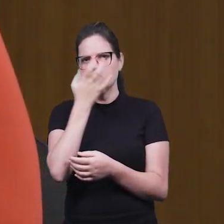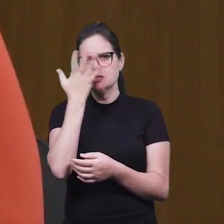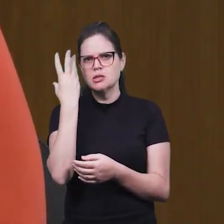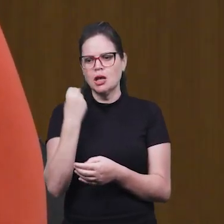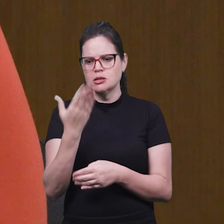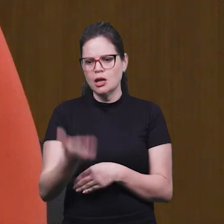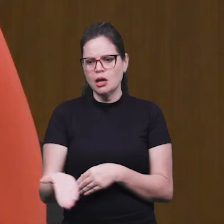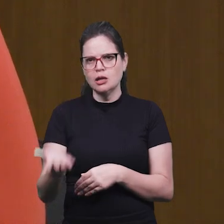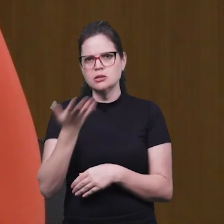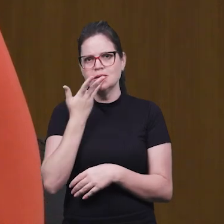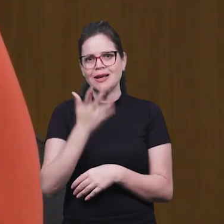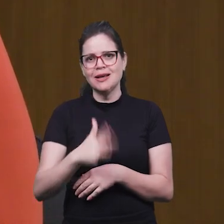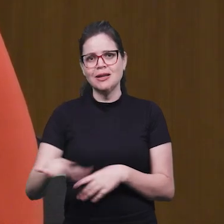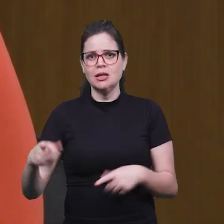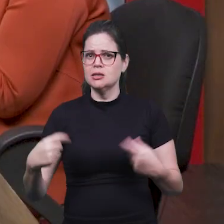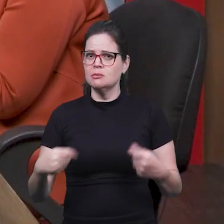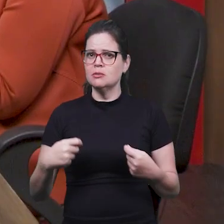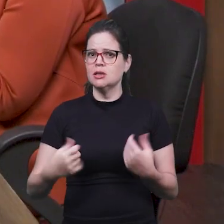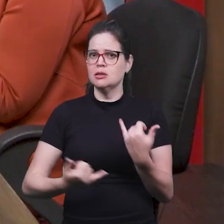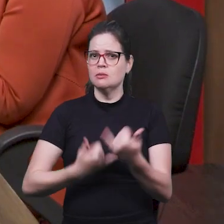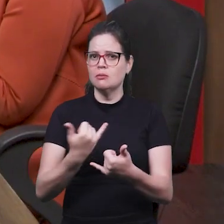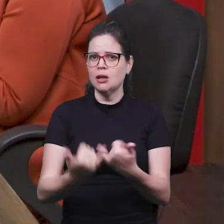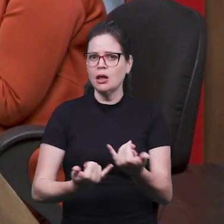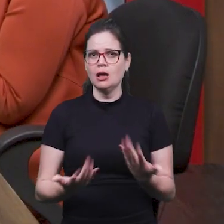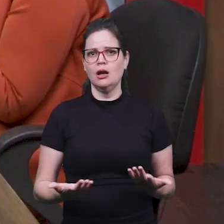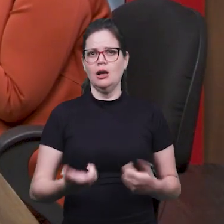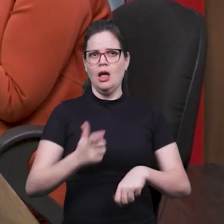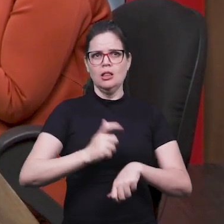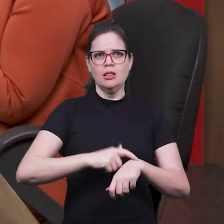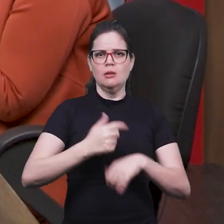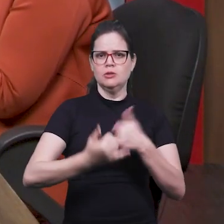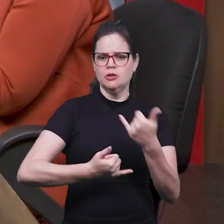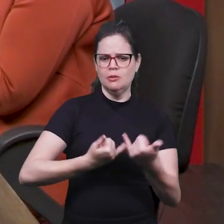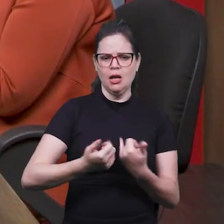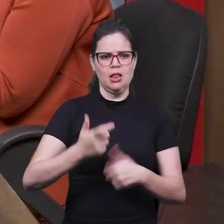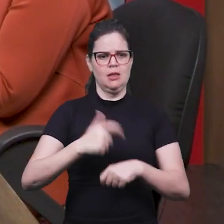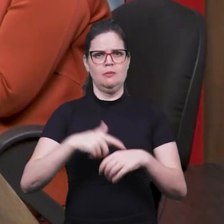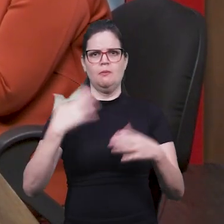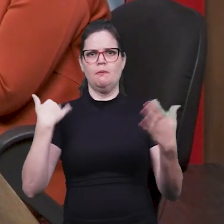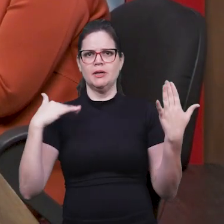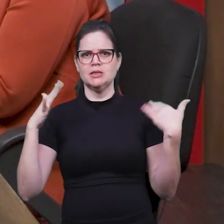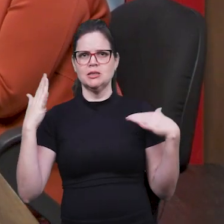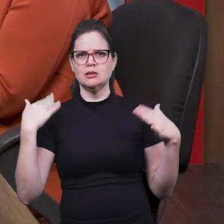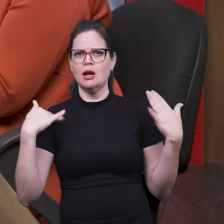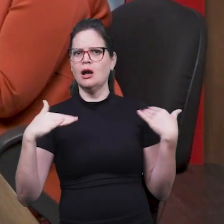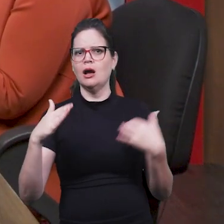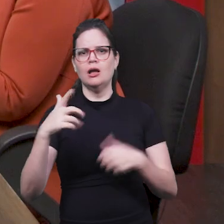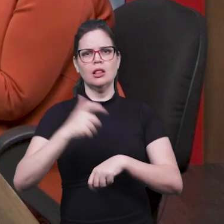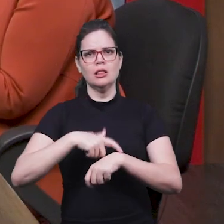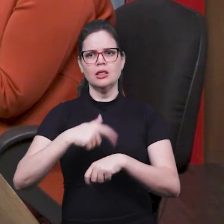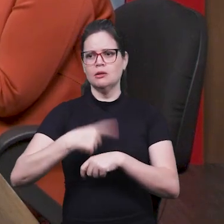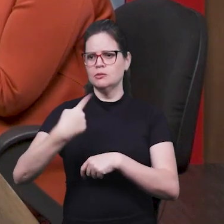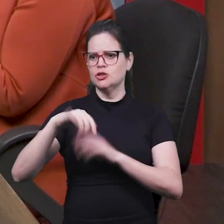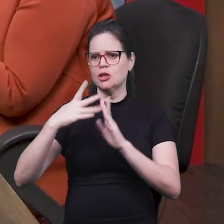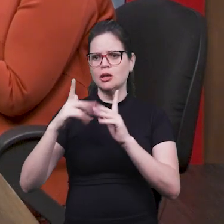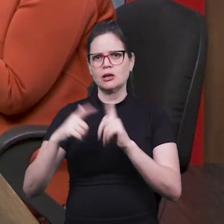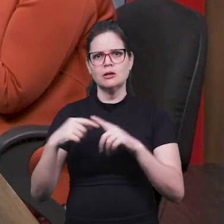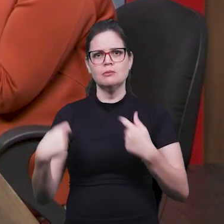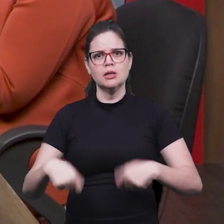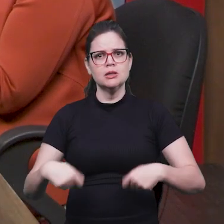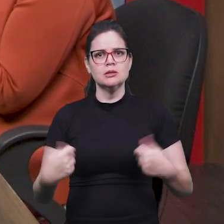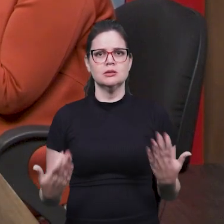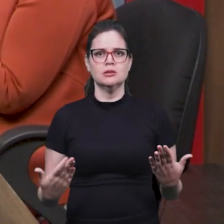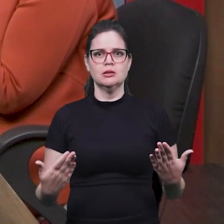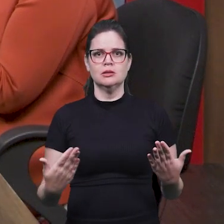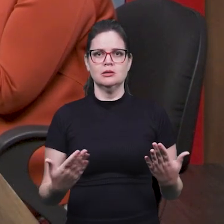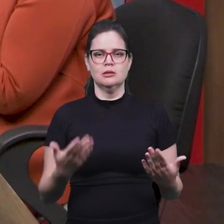infância. Tempo de brincar, tempo de lazer, tempo de interação. Então, hoje a gente vê a criança faz